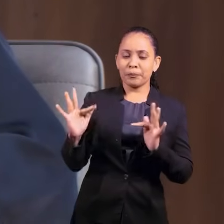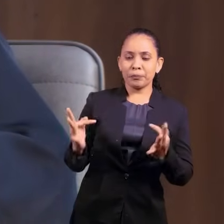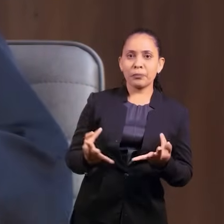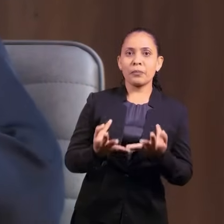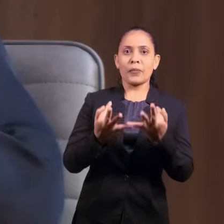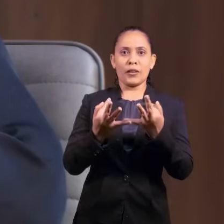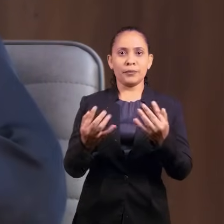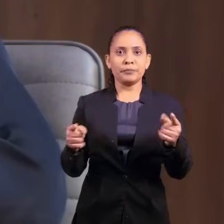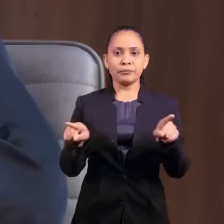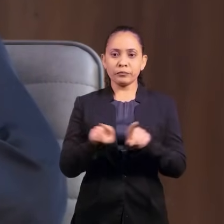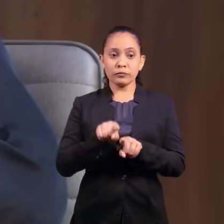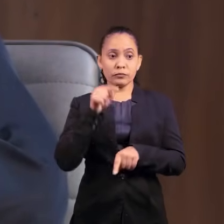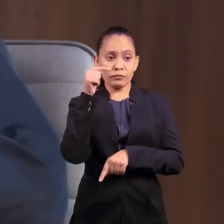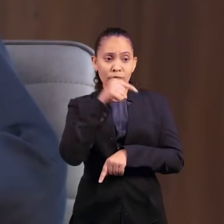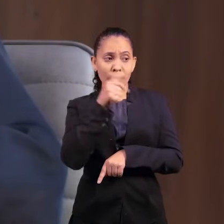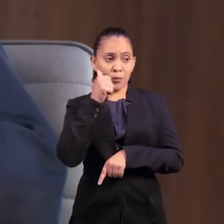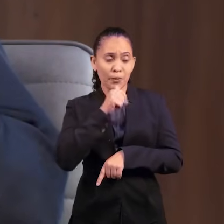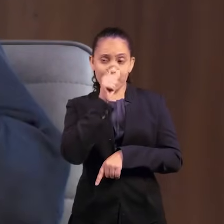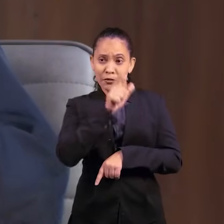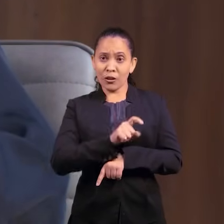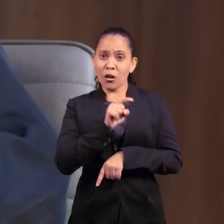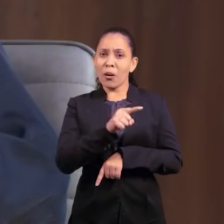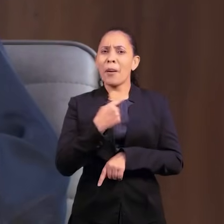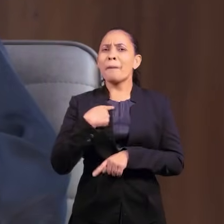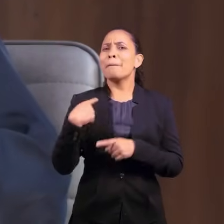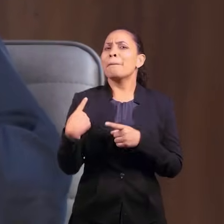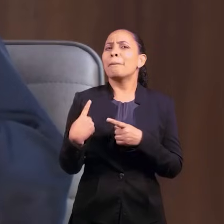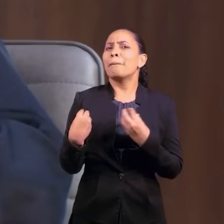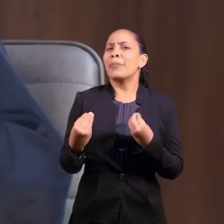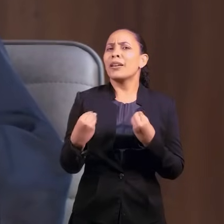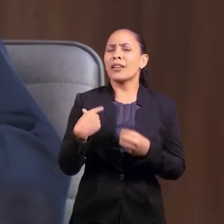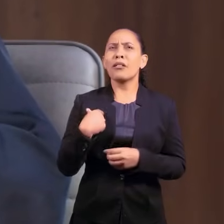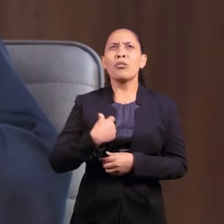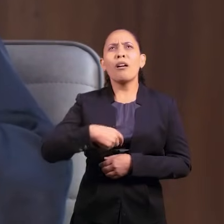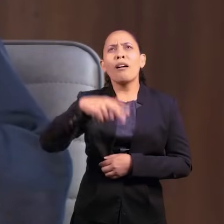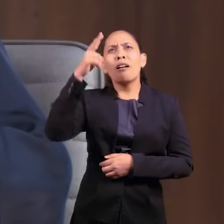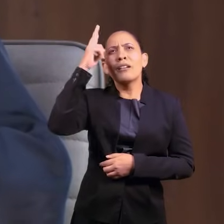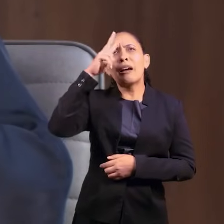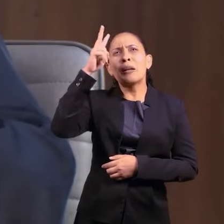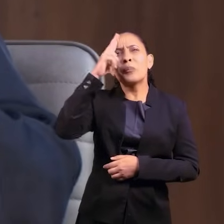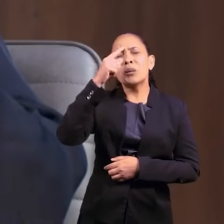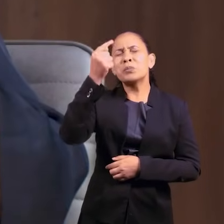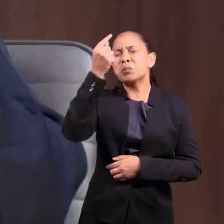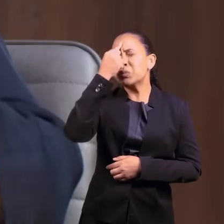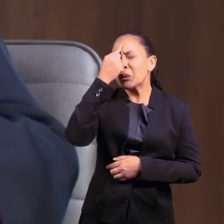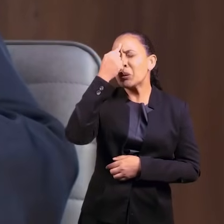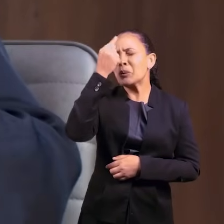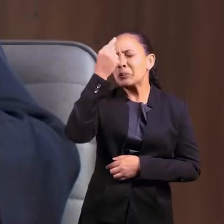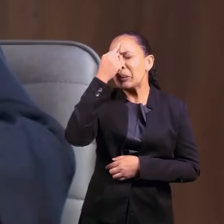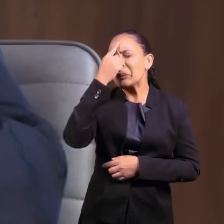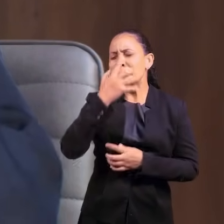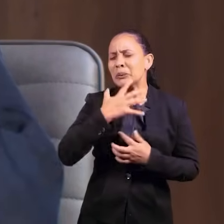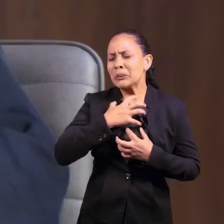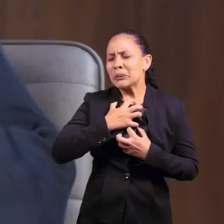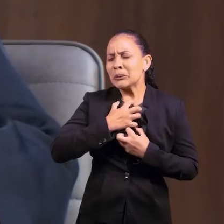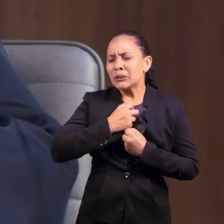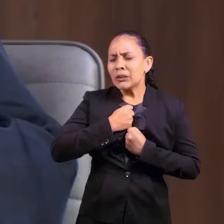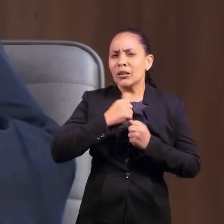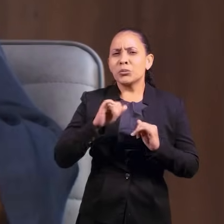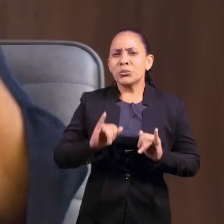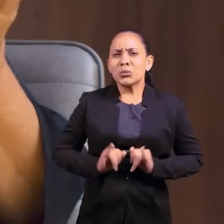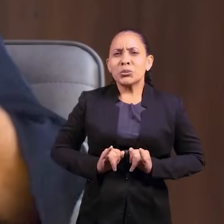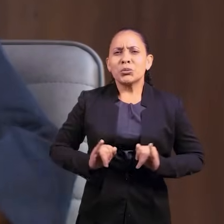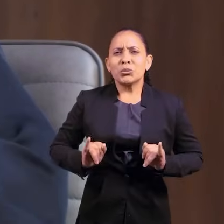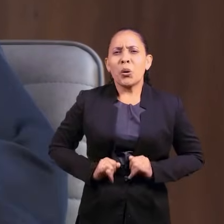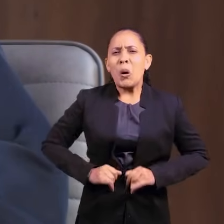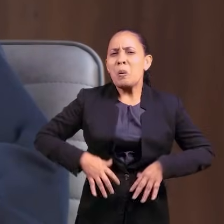como Giovana bem falou. Por que eu vou guardar essas memórias dolorosas, aquilo que vou invasar mágoa,